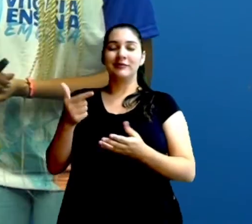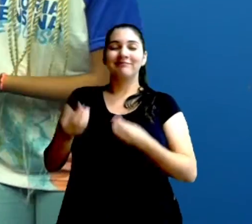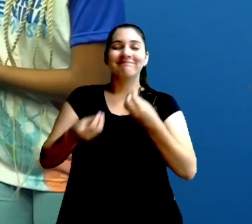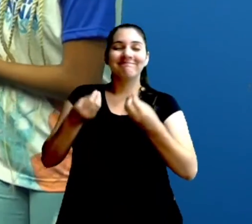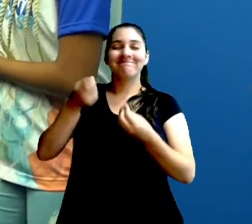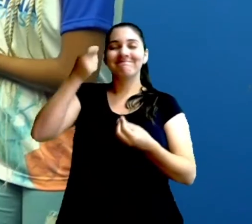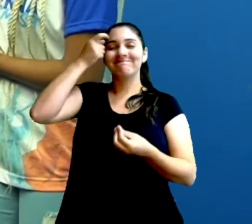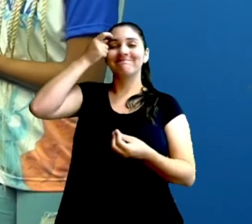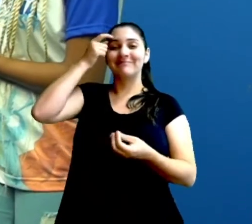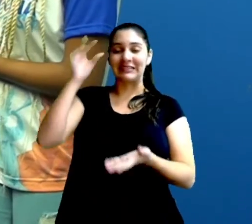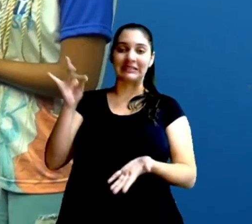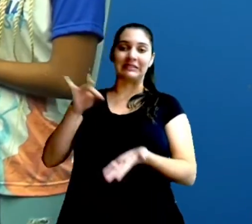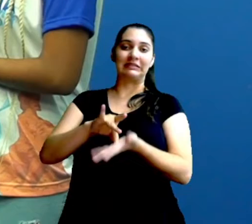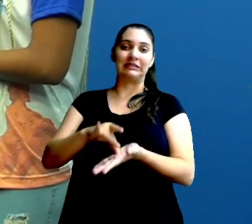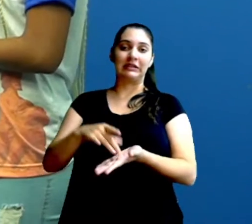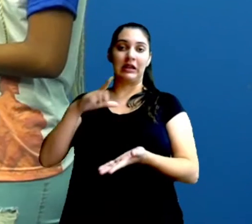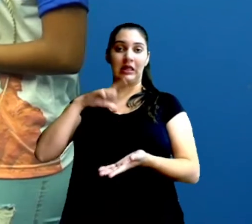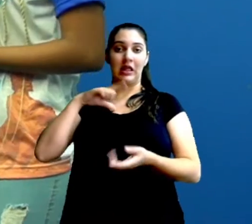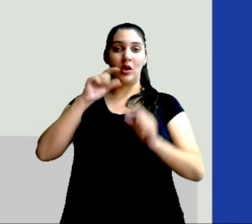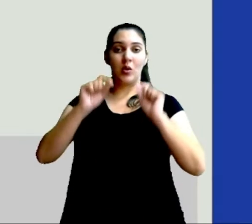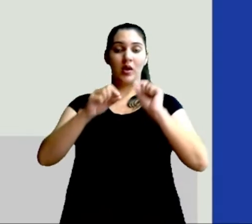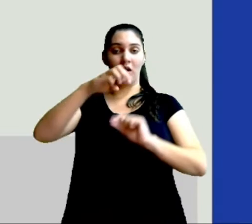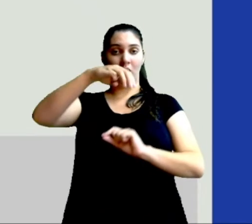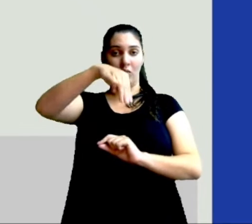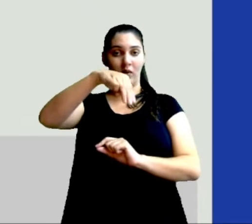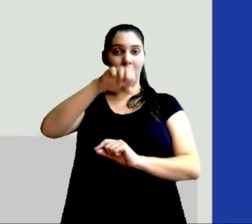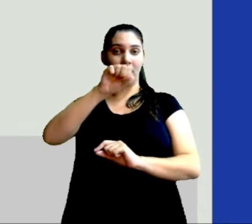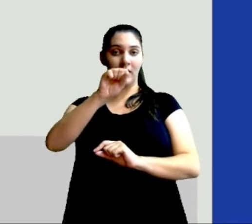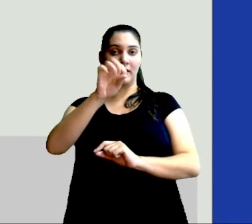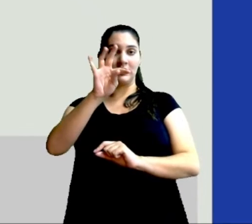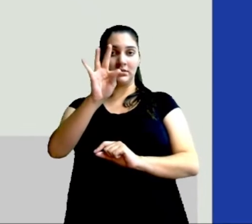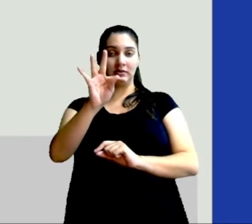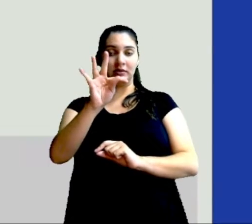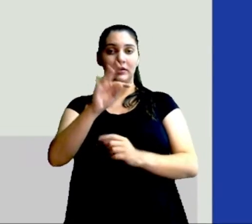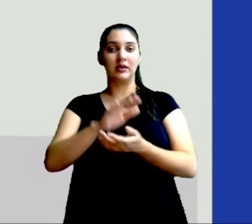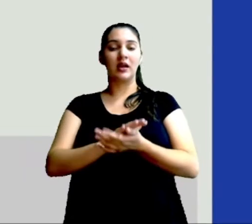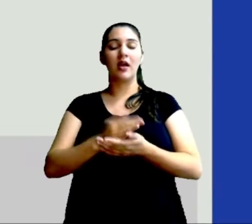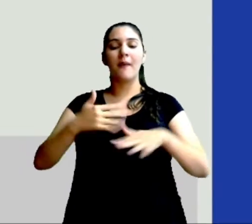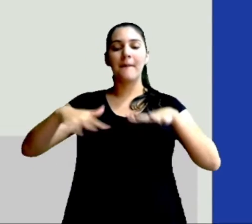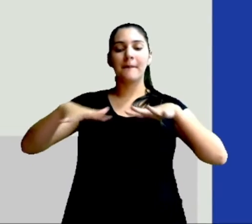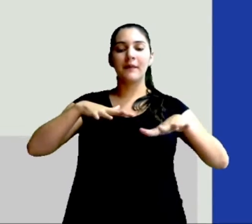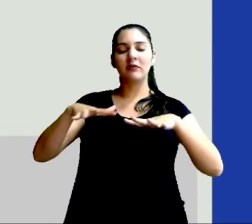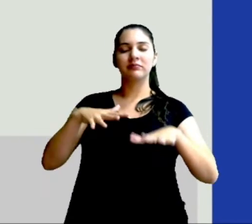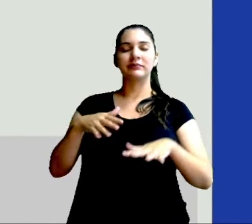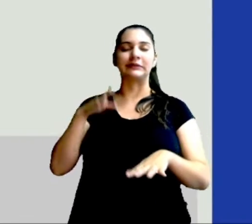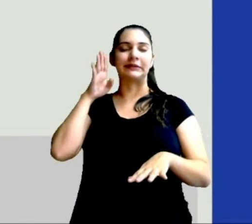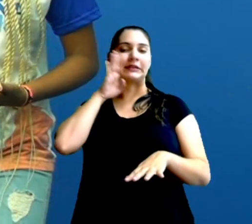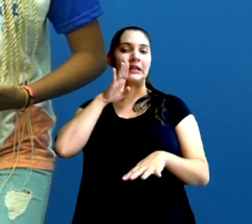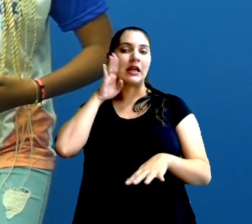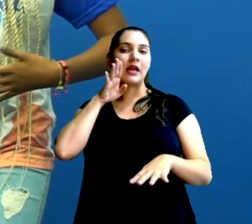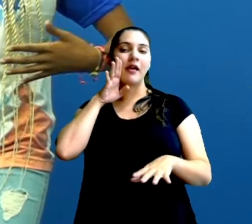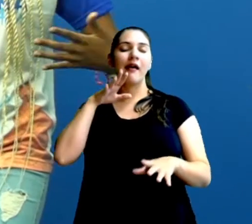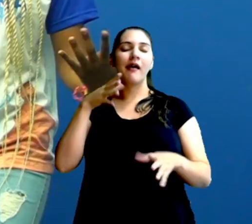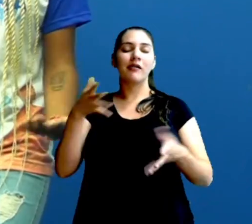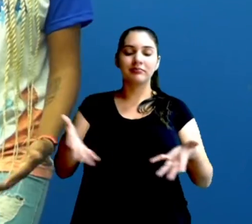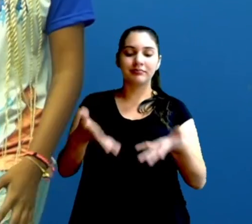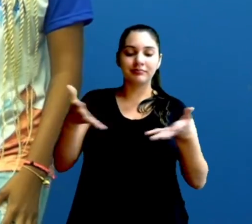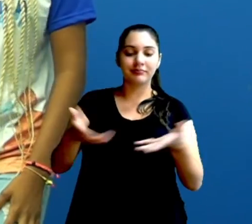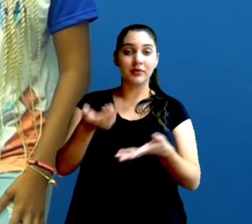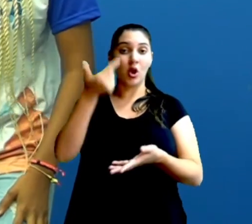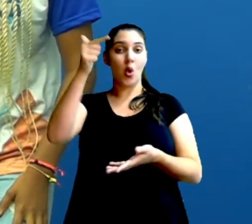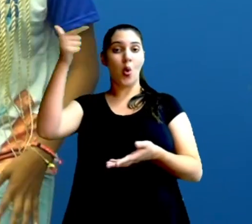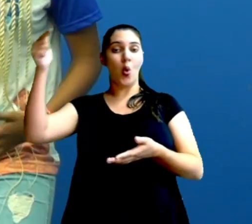fato. E temos o MST, e as Ligas Camponesas é um movimento muito massa que inspirou diversos